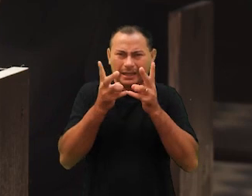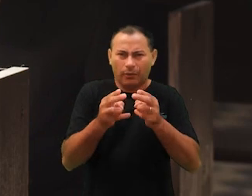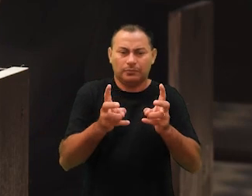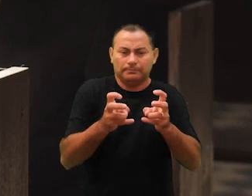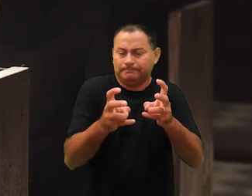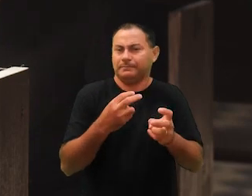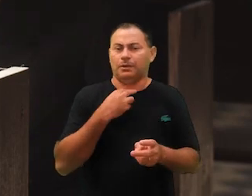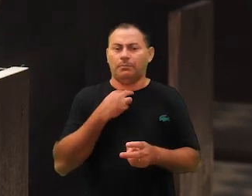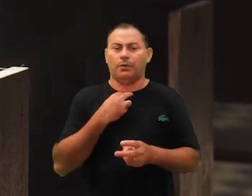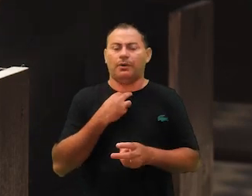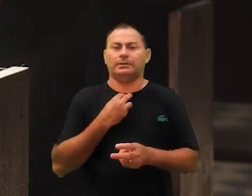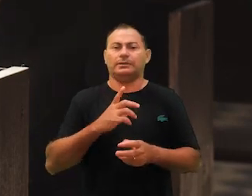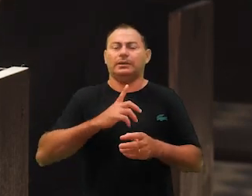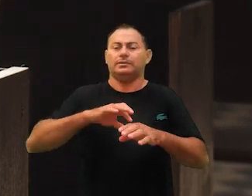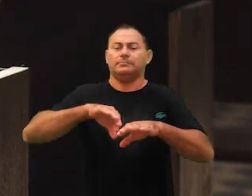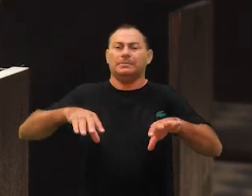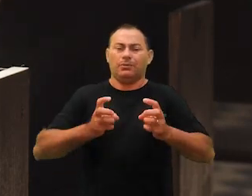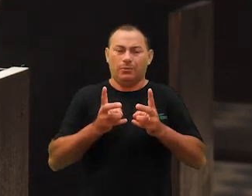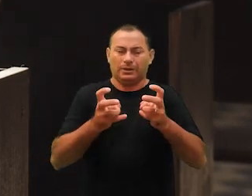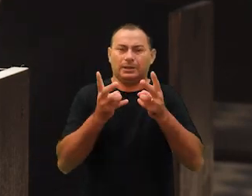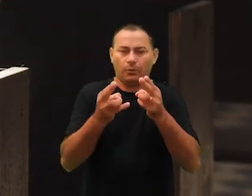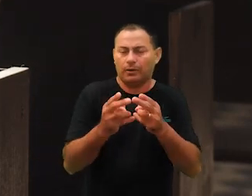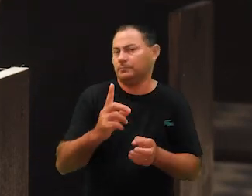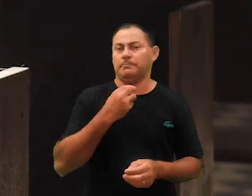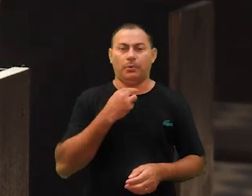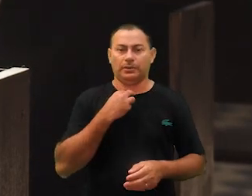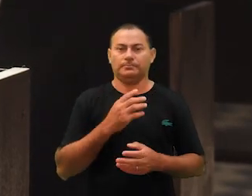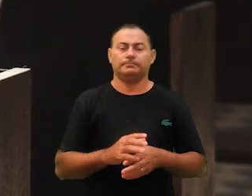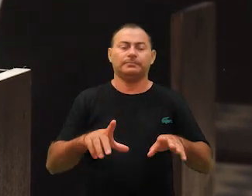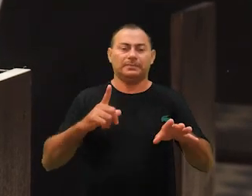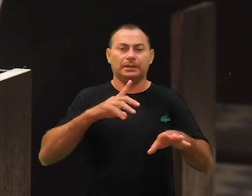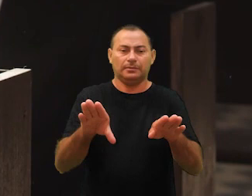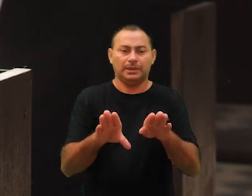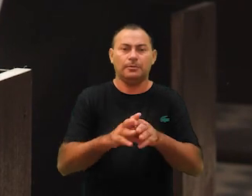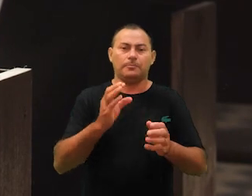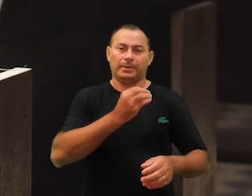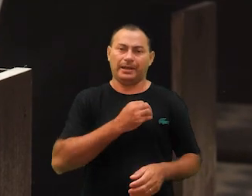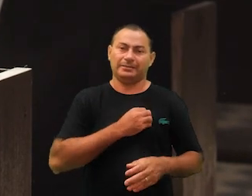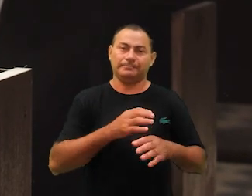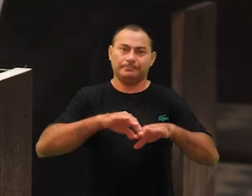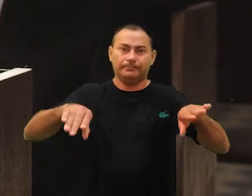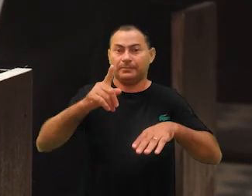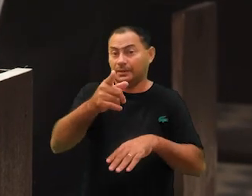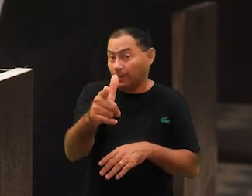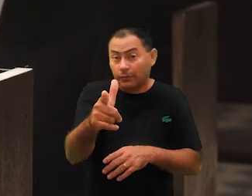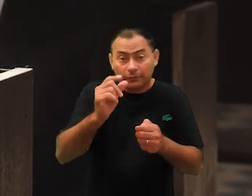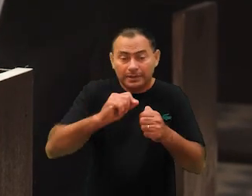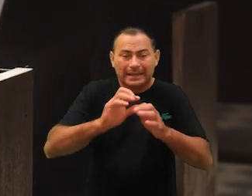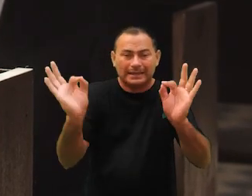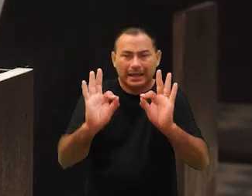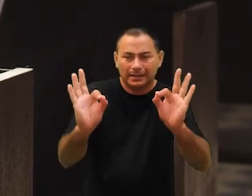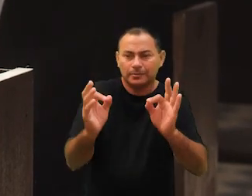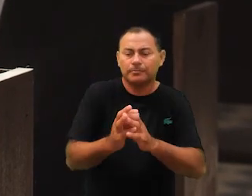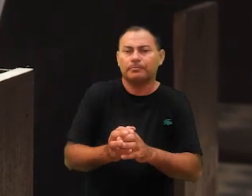câncer. Você não pode coexistir com um câncer, assim como não pode coexistir com o pecado. Se você não